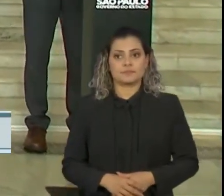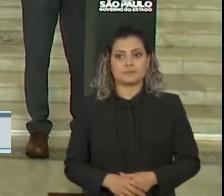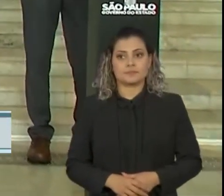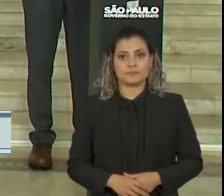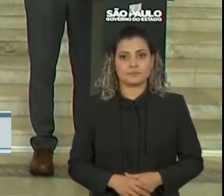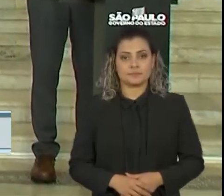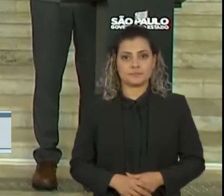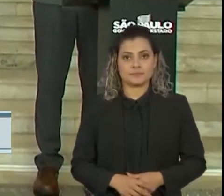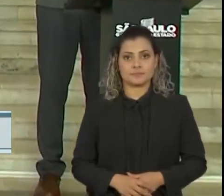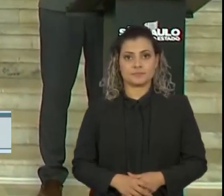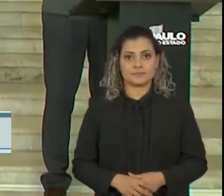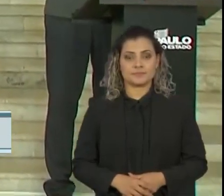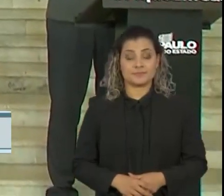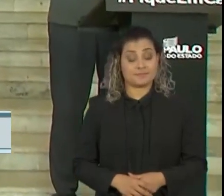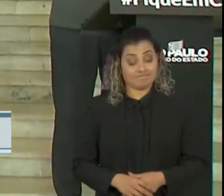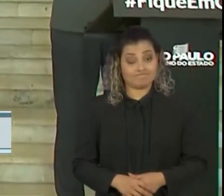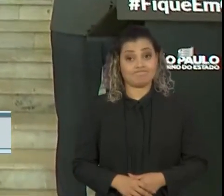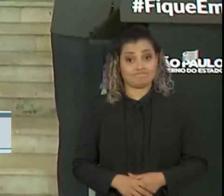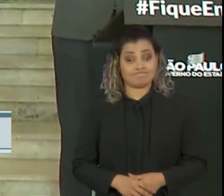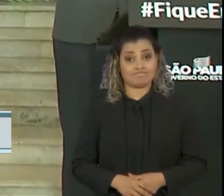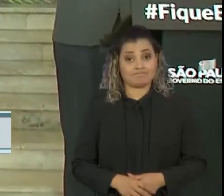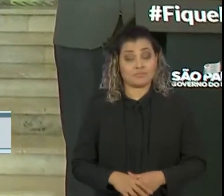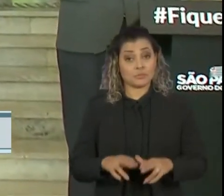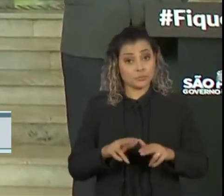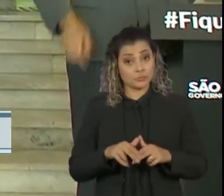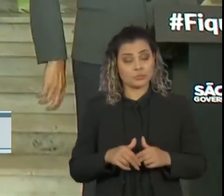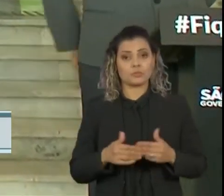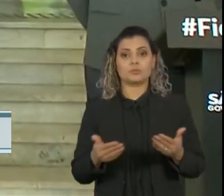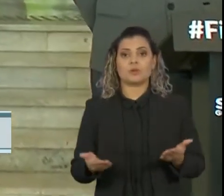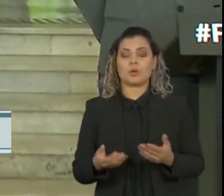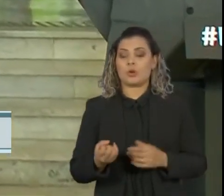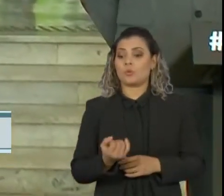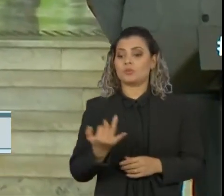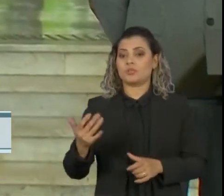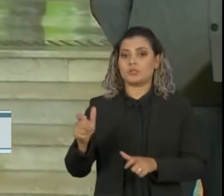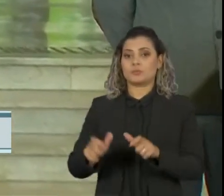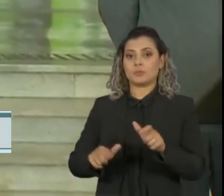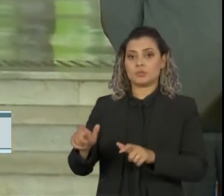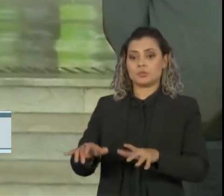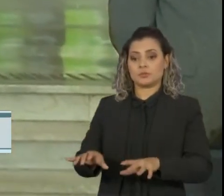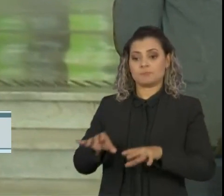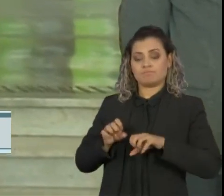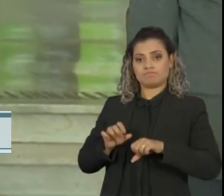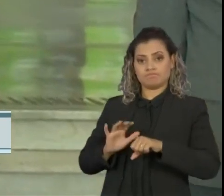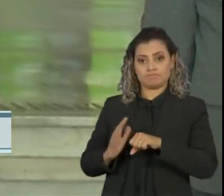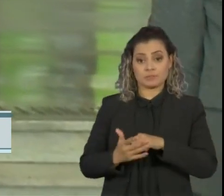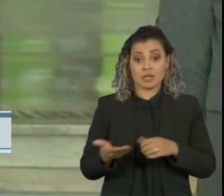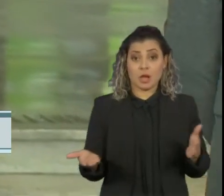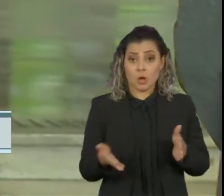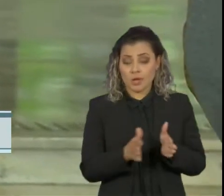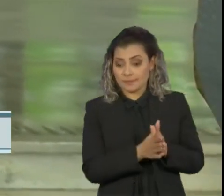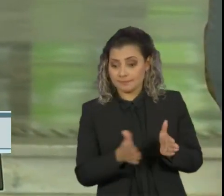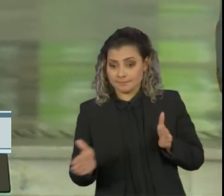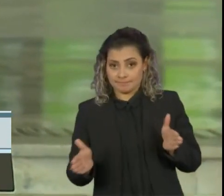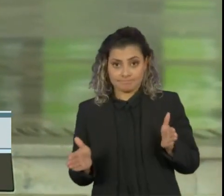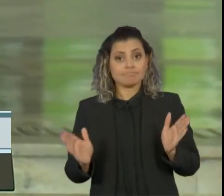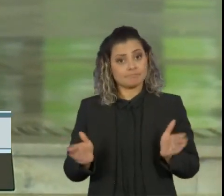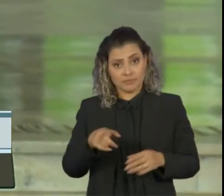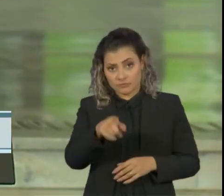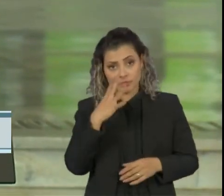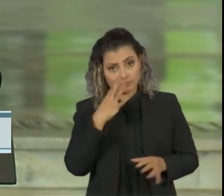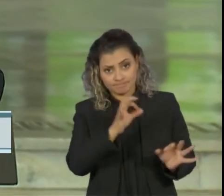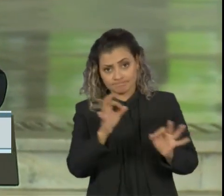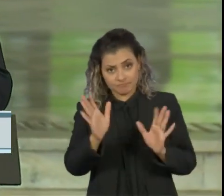Desculpe. Nesse sentido, tanto o número de casos, que teve agora este aumento, como vocês